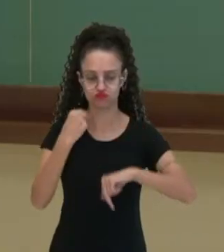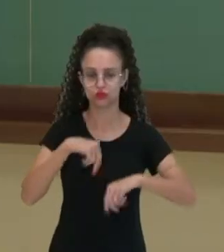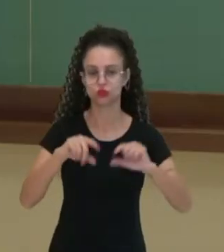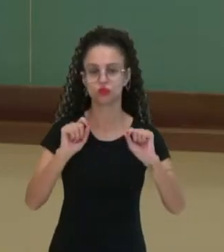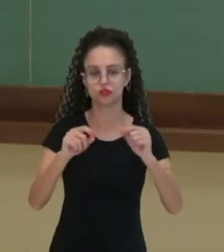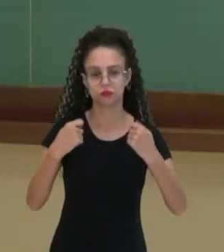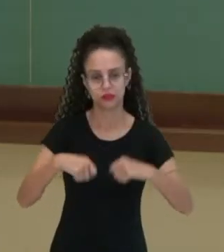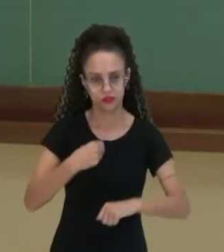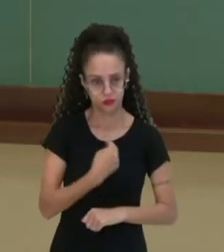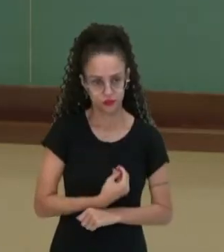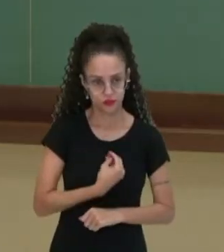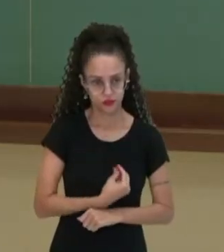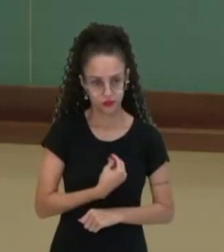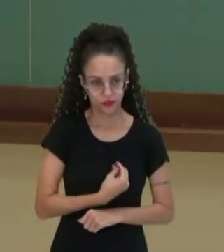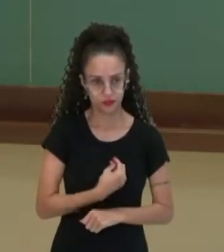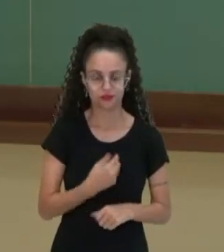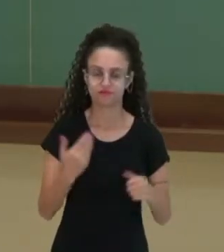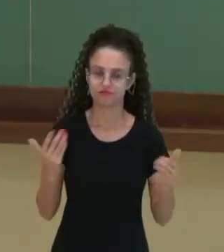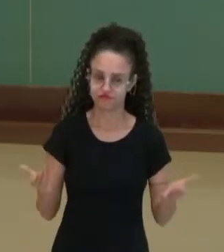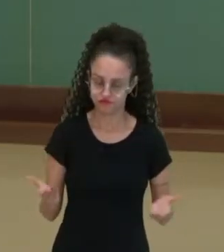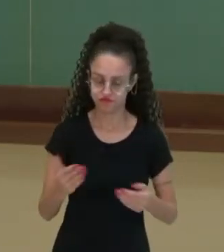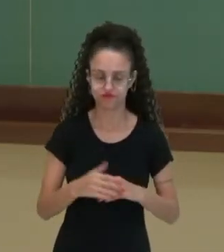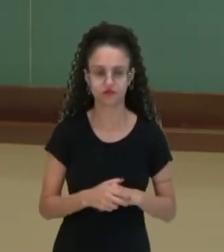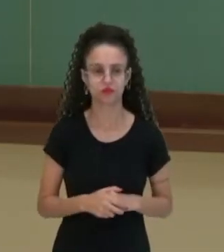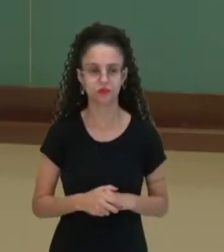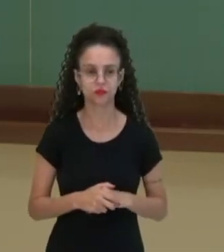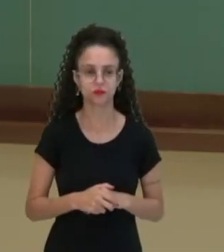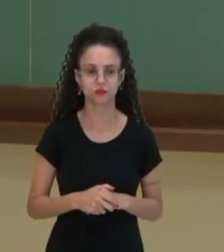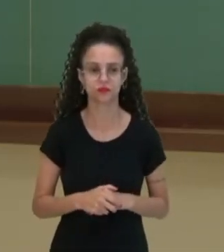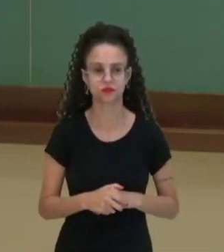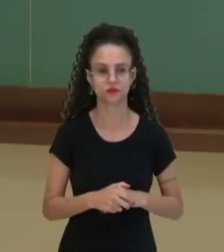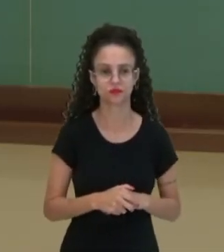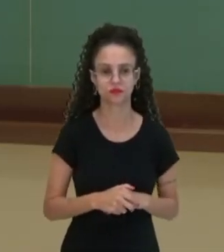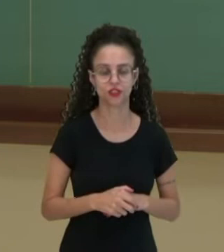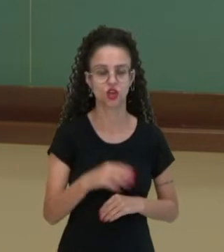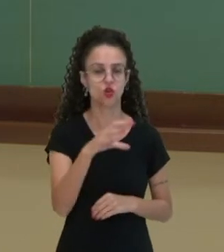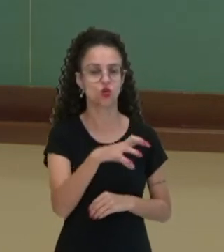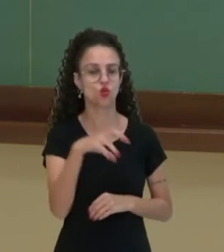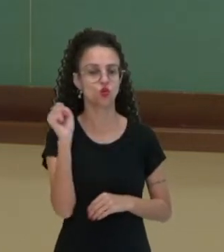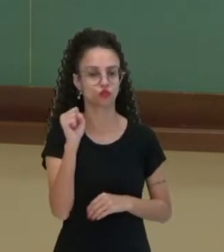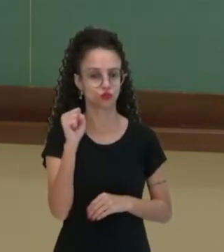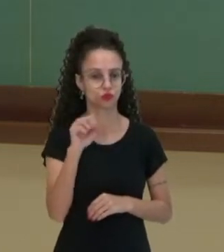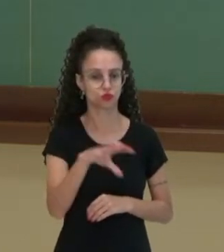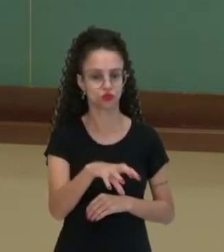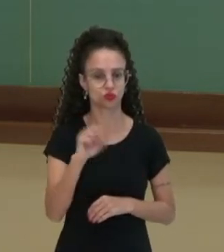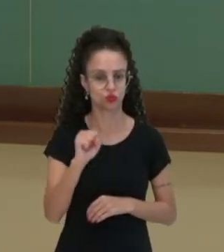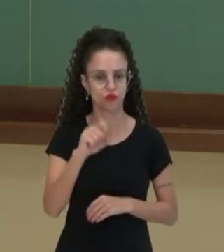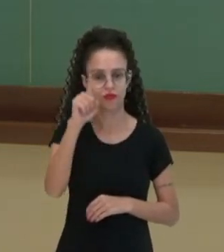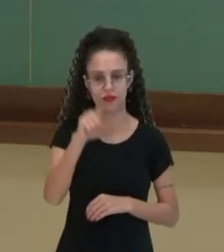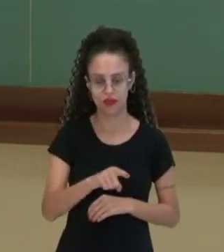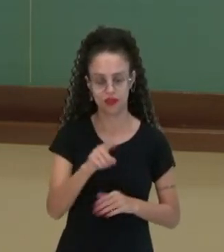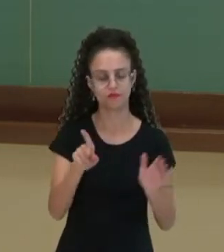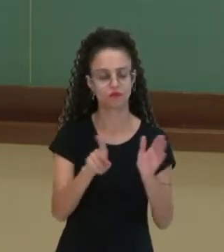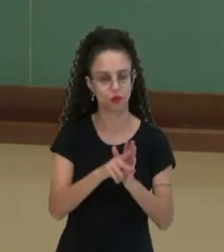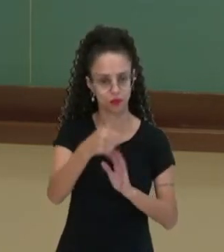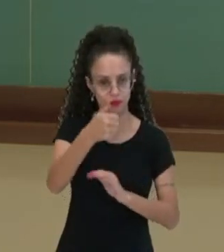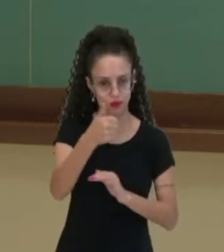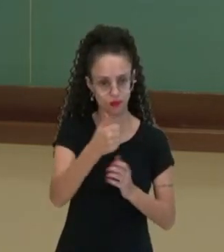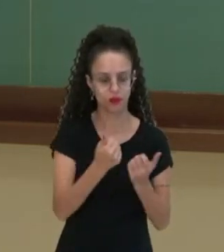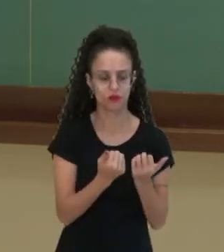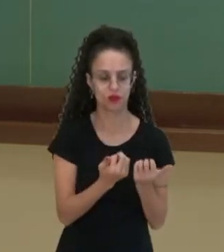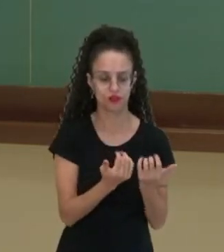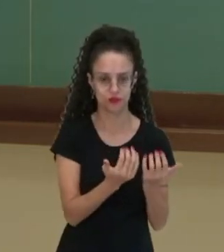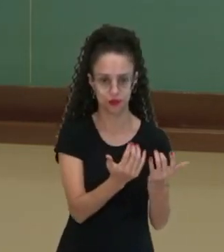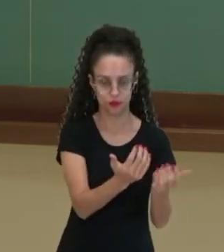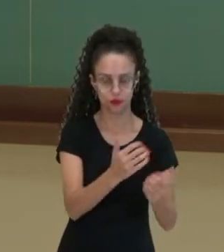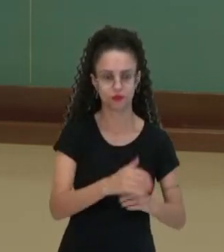para sobreviver. Então, consumidor primário, obrigatoriamente aqui, ele é herbívoro, aqui neste esquema que a gente